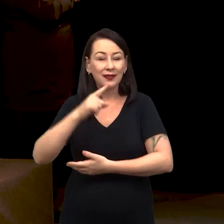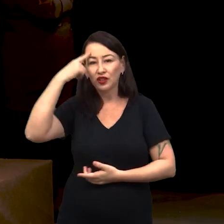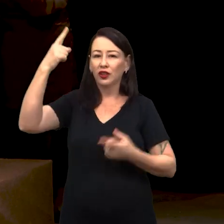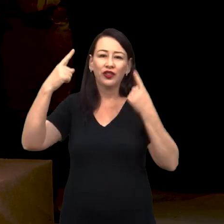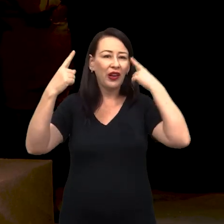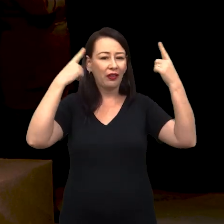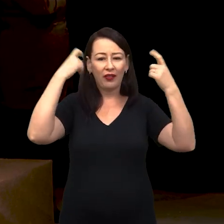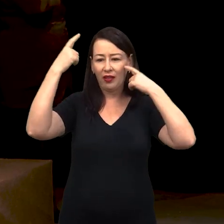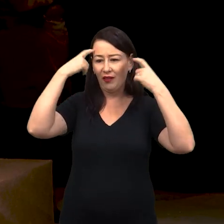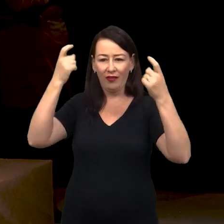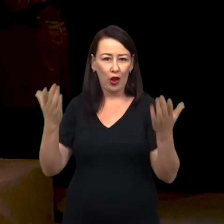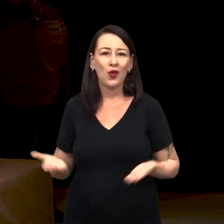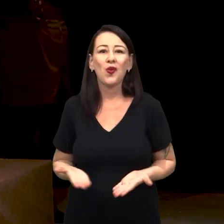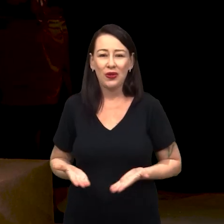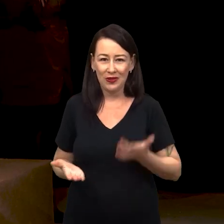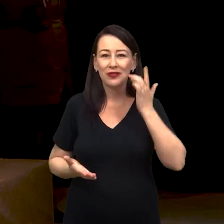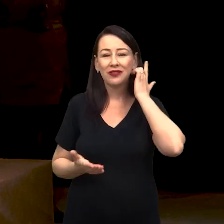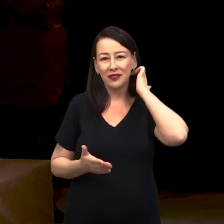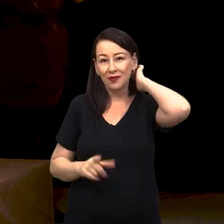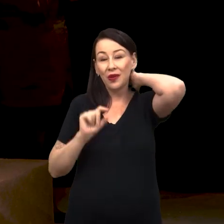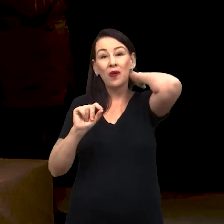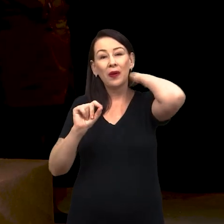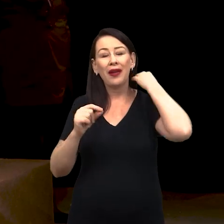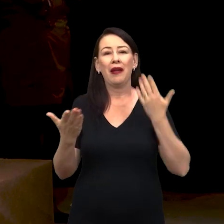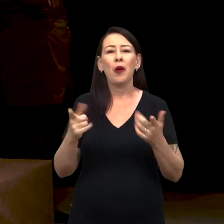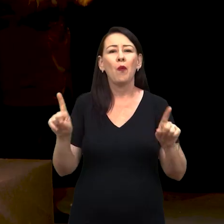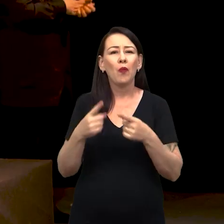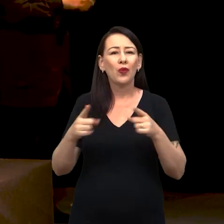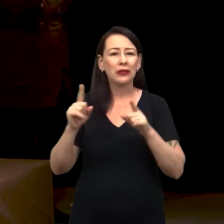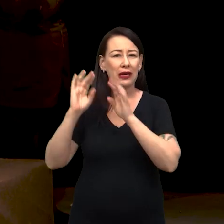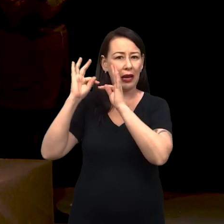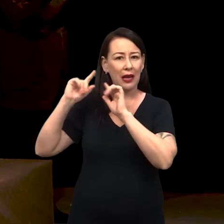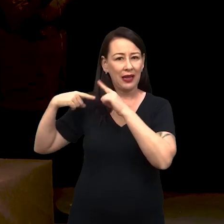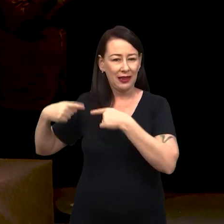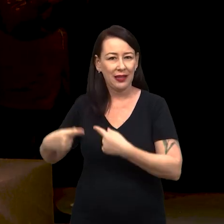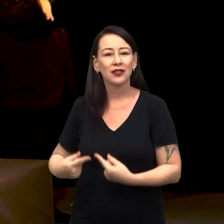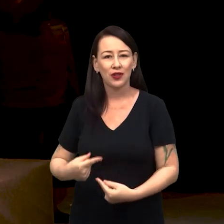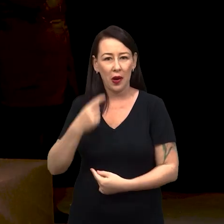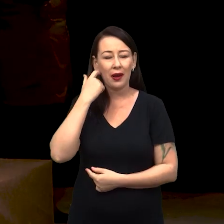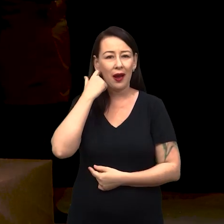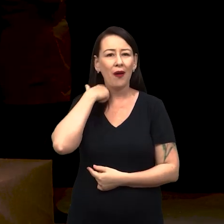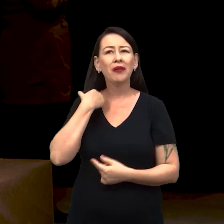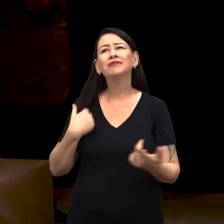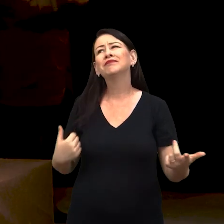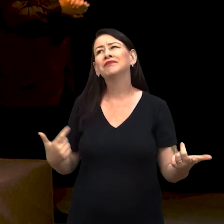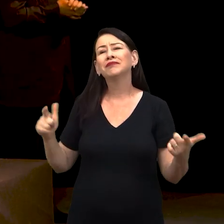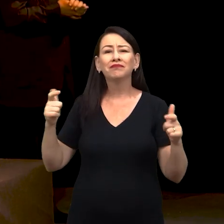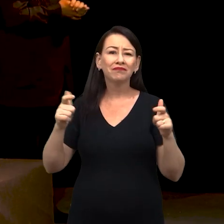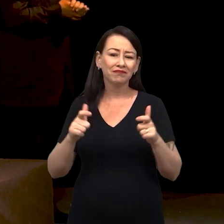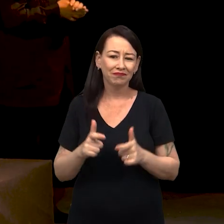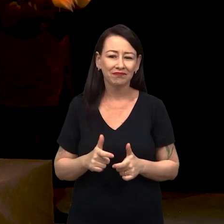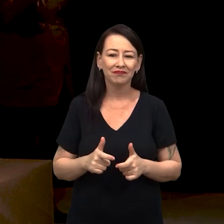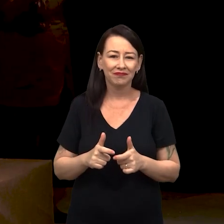colo, o que vem na cabeça a gente canta. Hoje, como esse repertório, ele, né, cada vez está